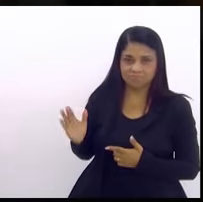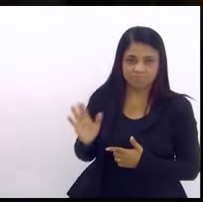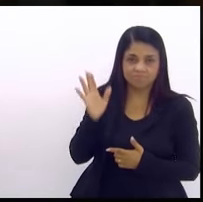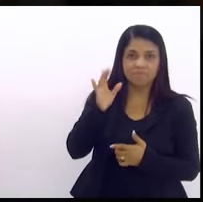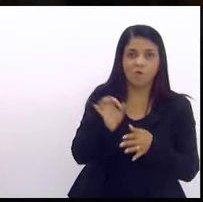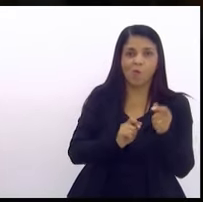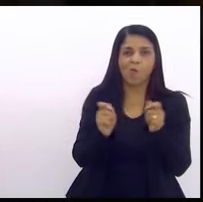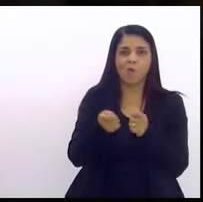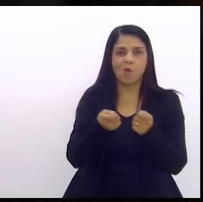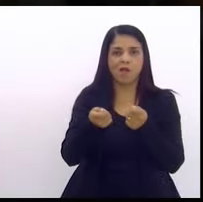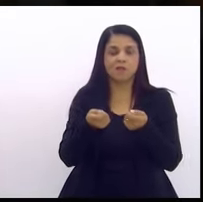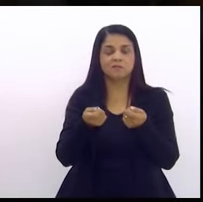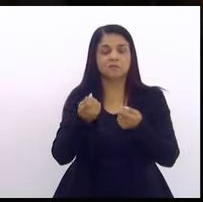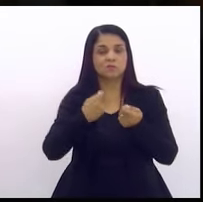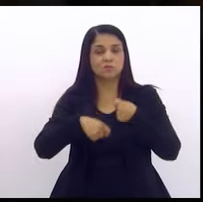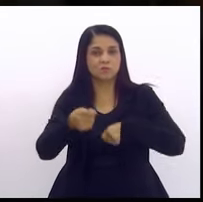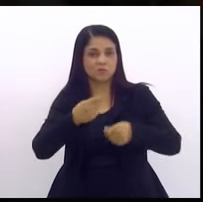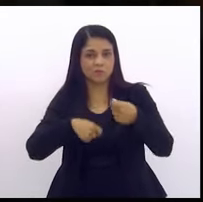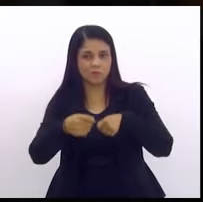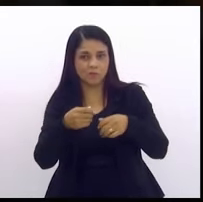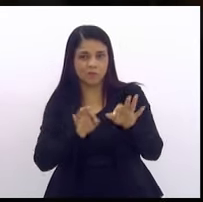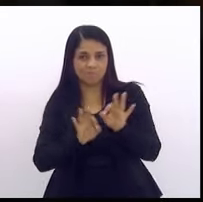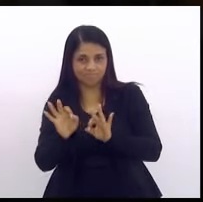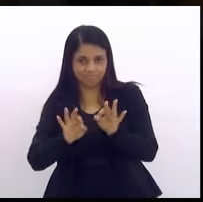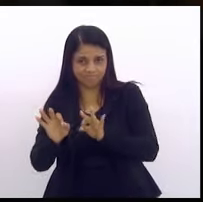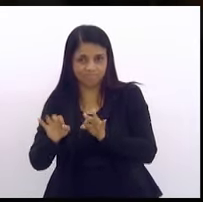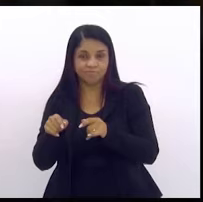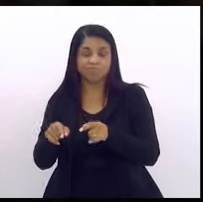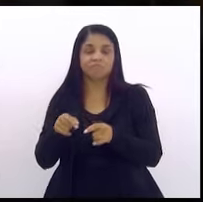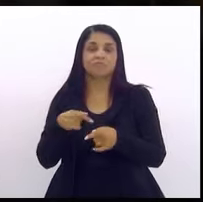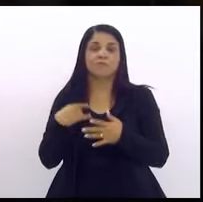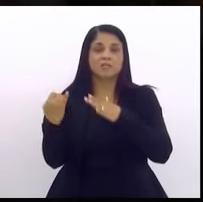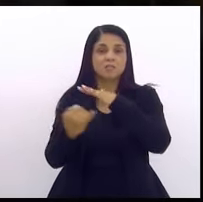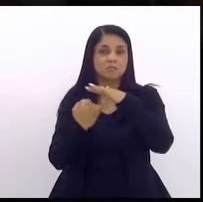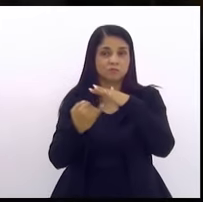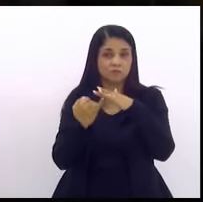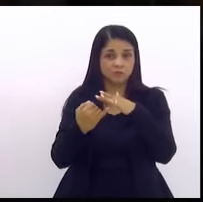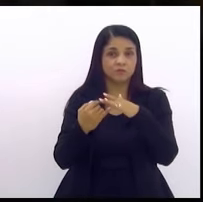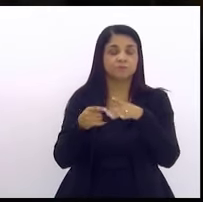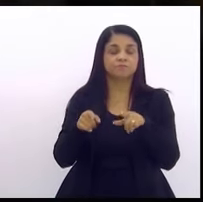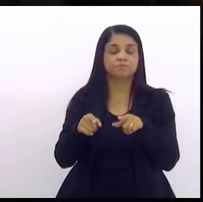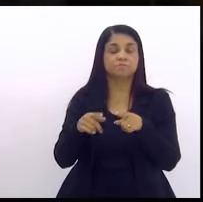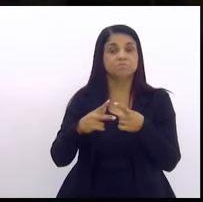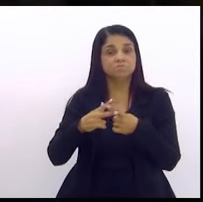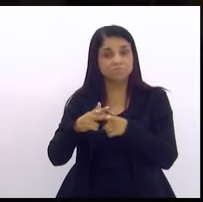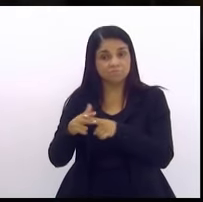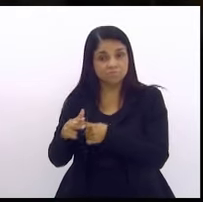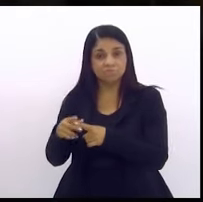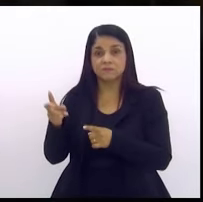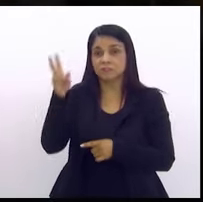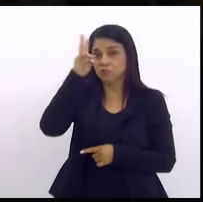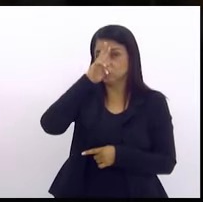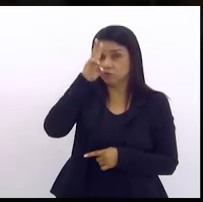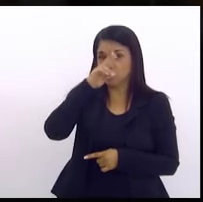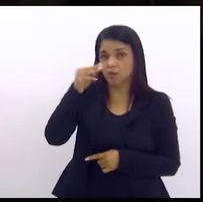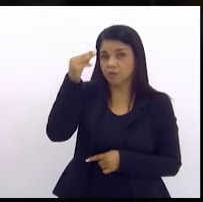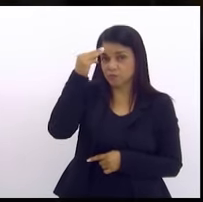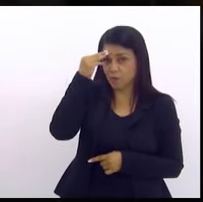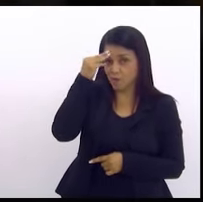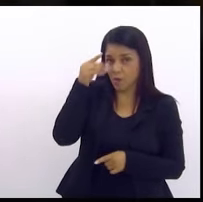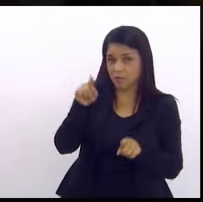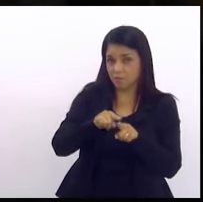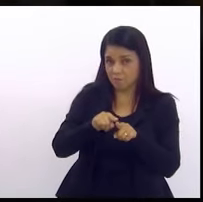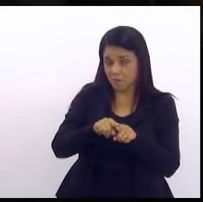economia, organizou as suas instituições. Então, que a reparação também, além de ser histórica, de memória, que